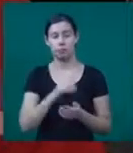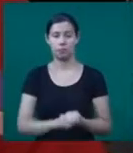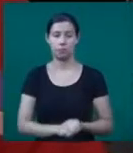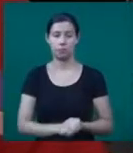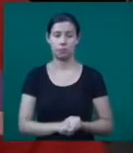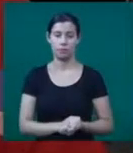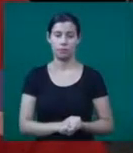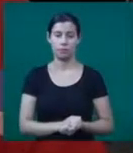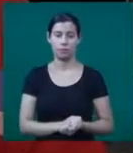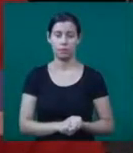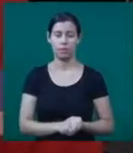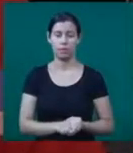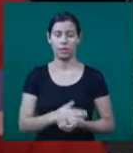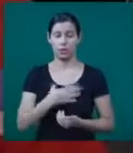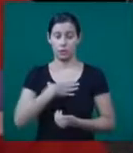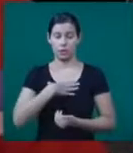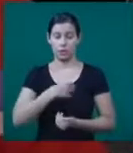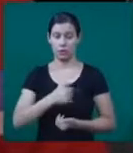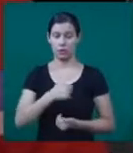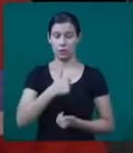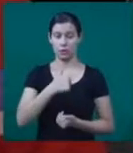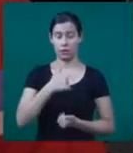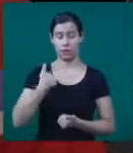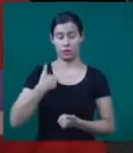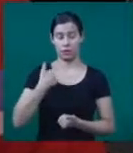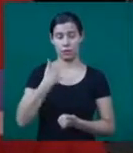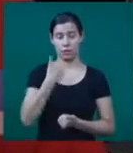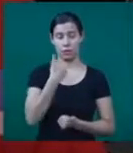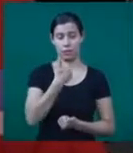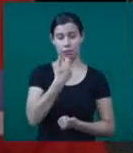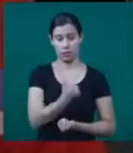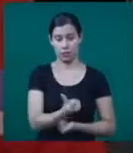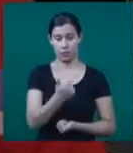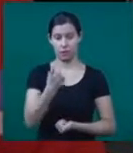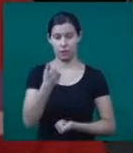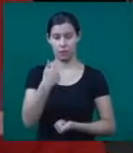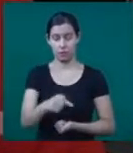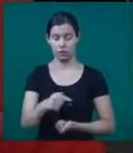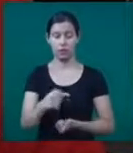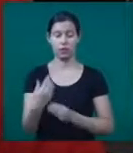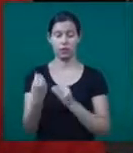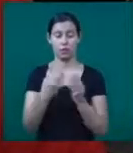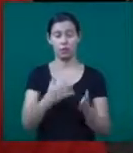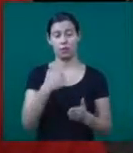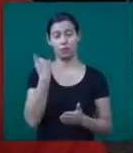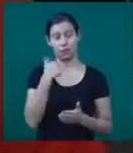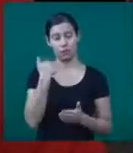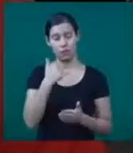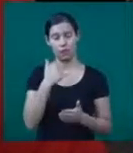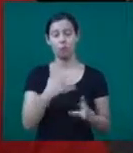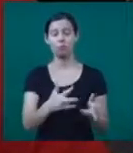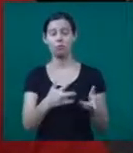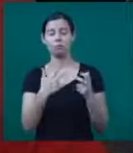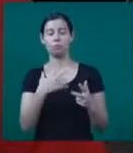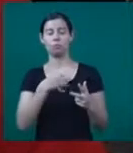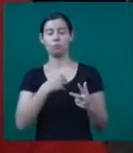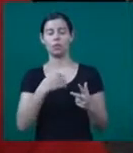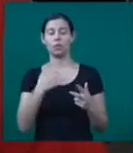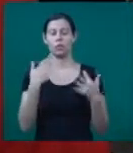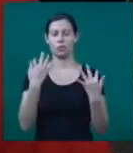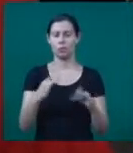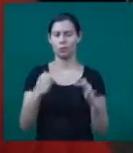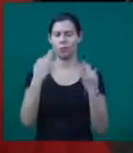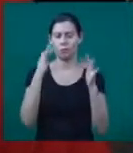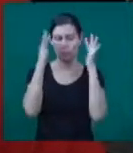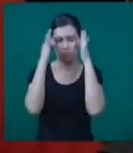eu dei celular para uma das meninas e notei que, com o tempo, ela começou a ter dor de cabeça demais, não parava. Eu levei no